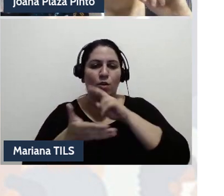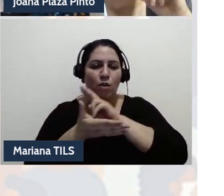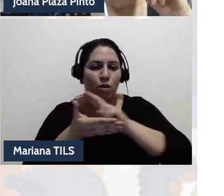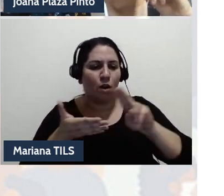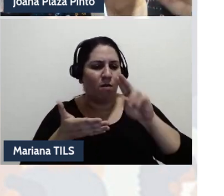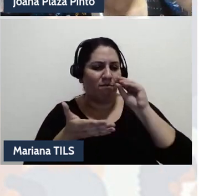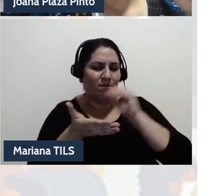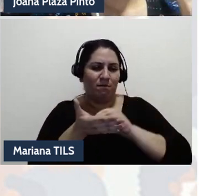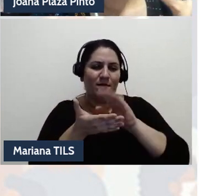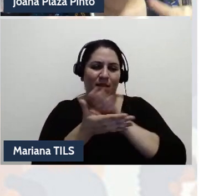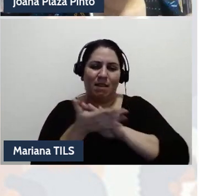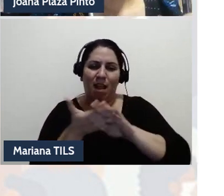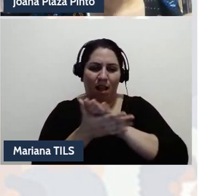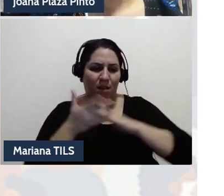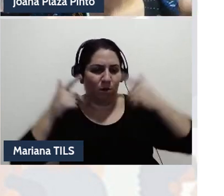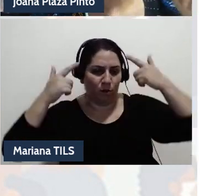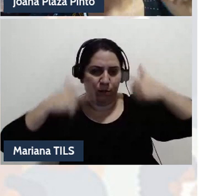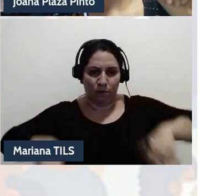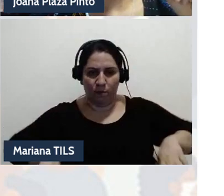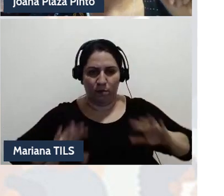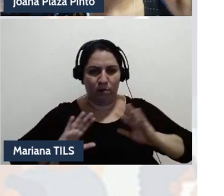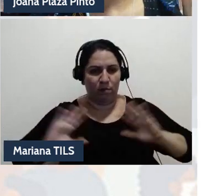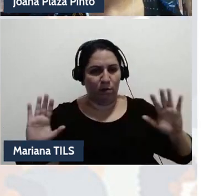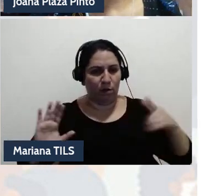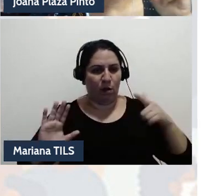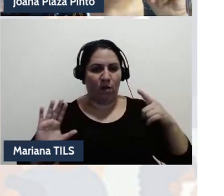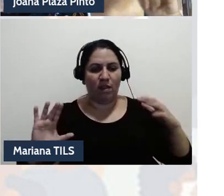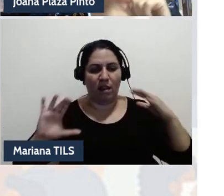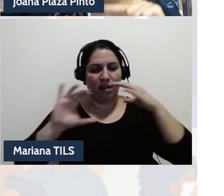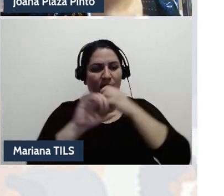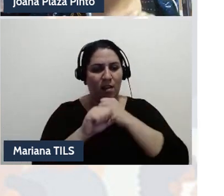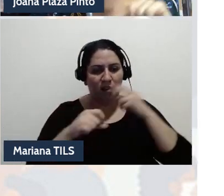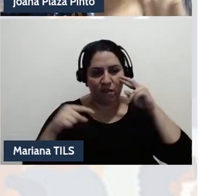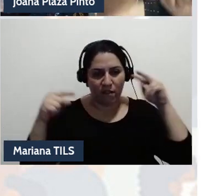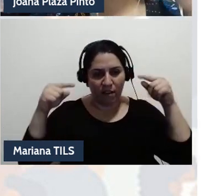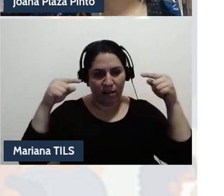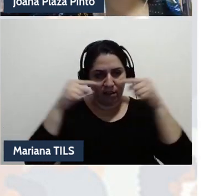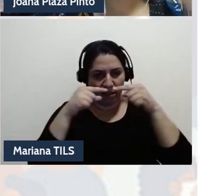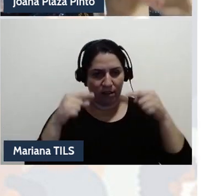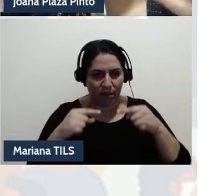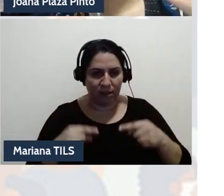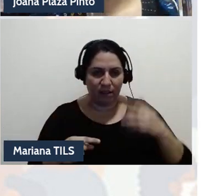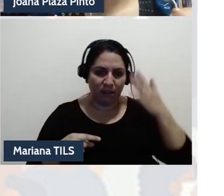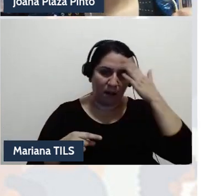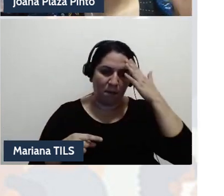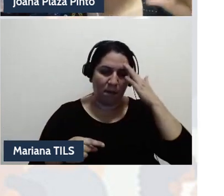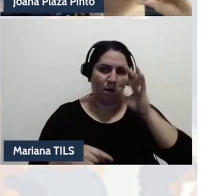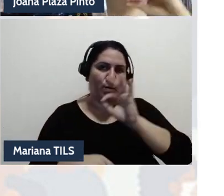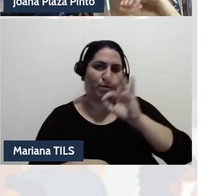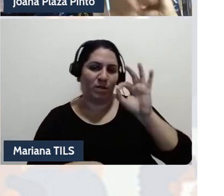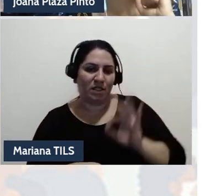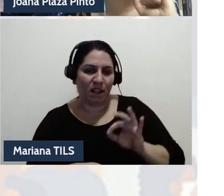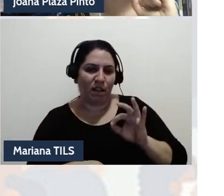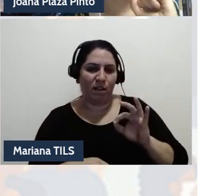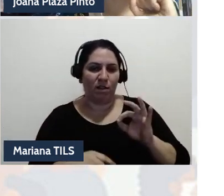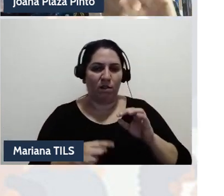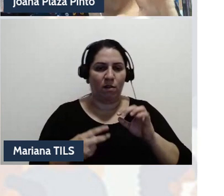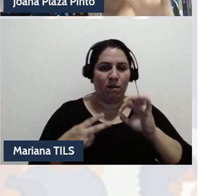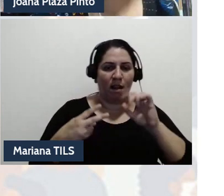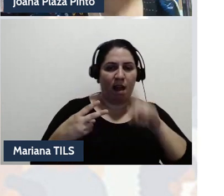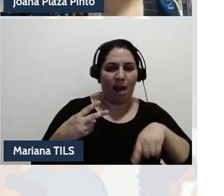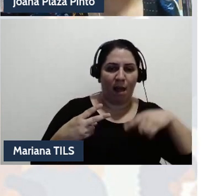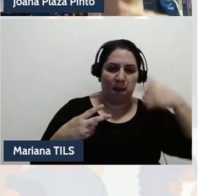tem lançamento cruzado. Então, eu não sei quem responde esse sim, quantos por cento é negro, etc., quantos por cento é